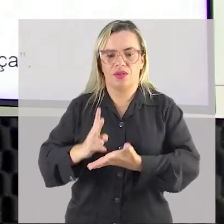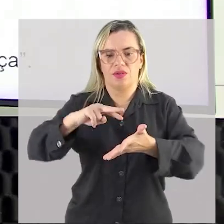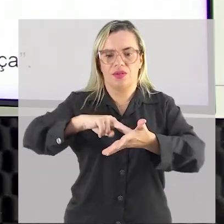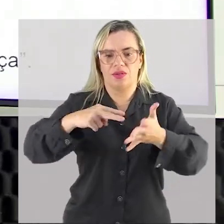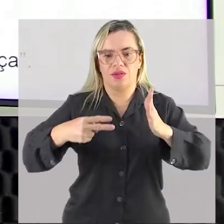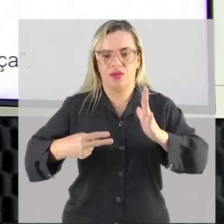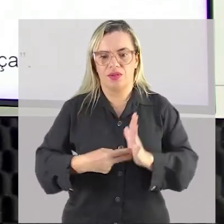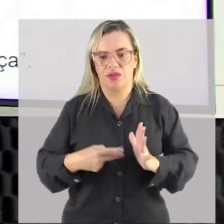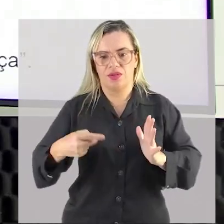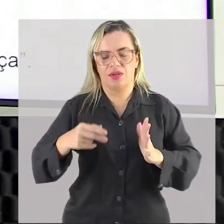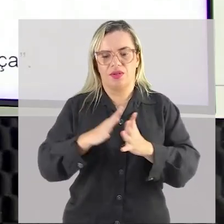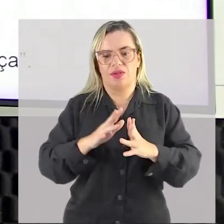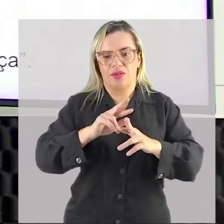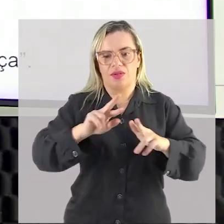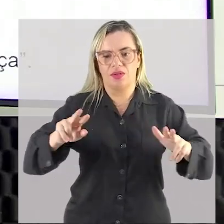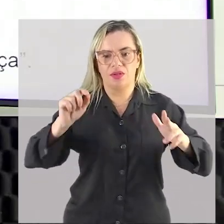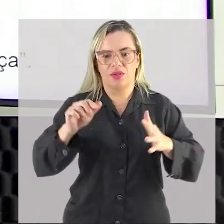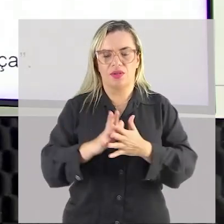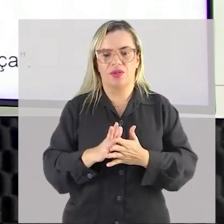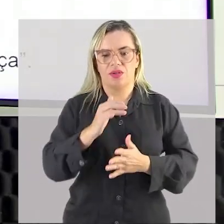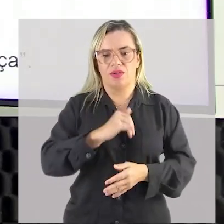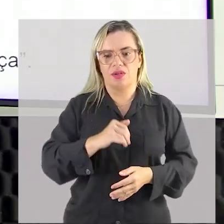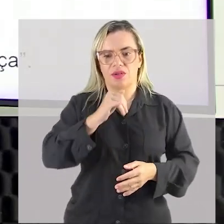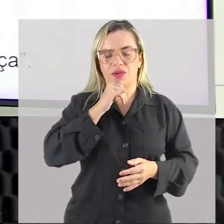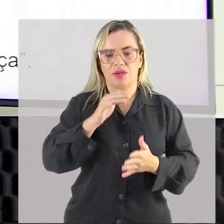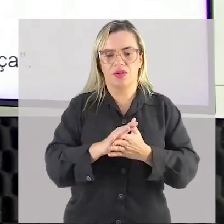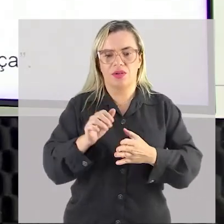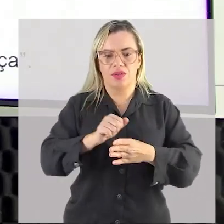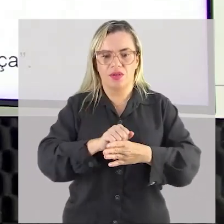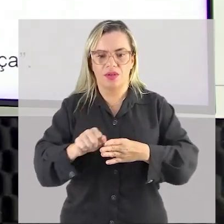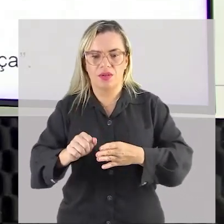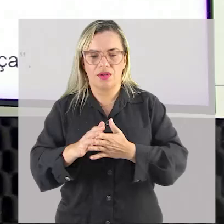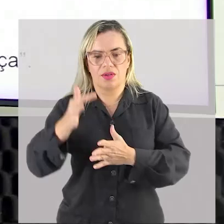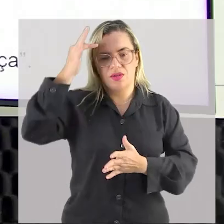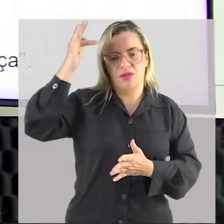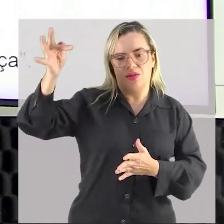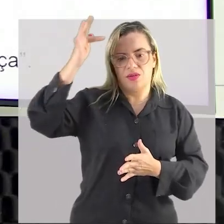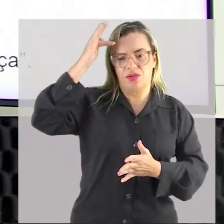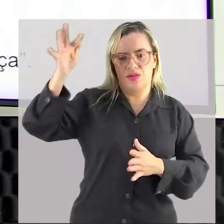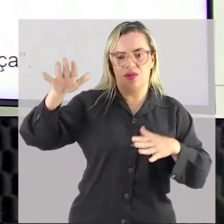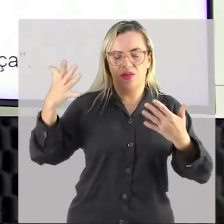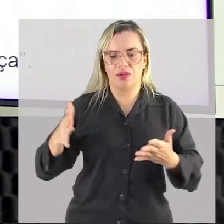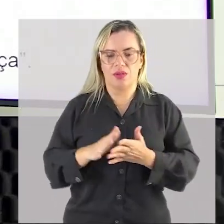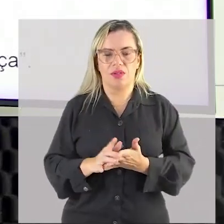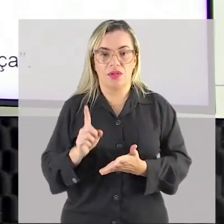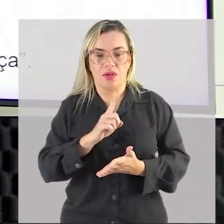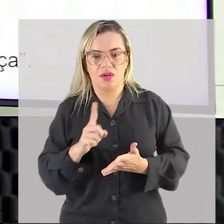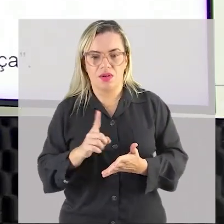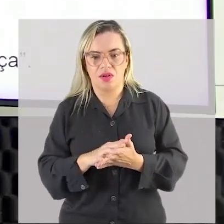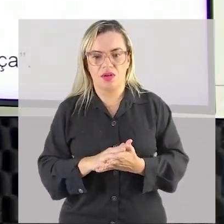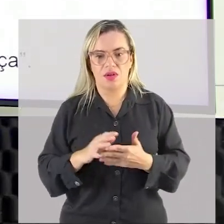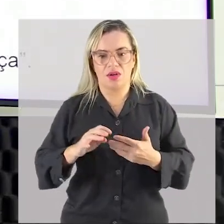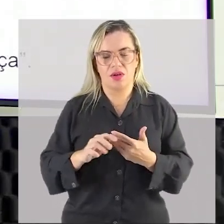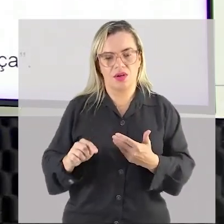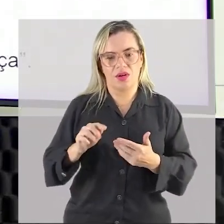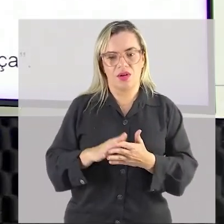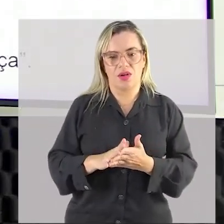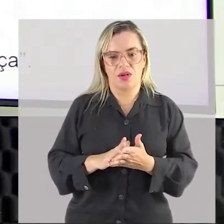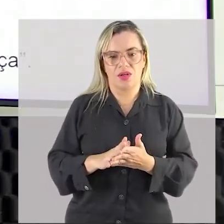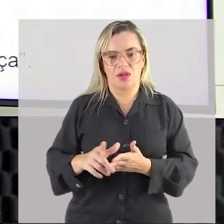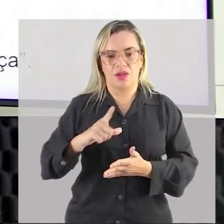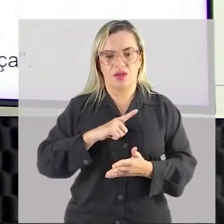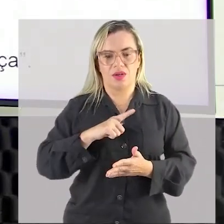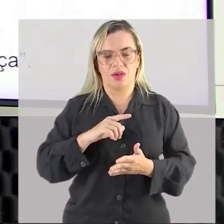e significam na maioria das vezes Morais filosóficos sem deixar de